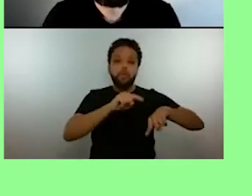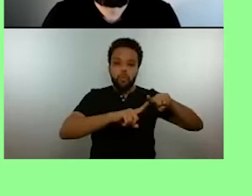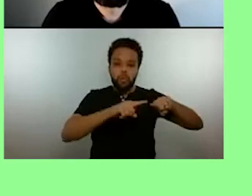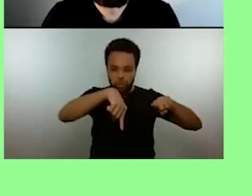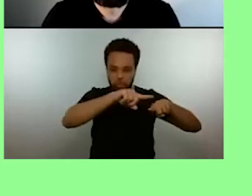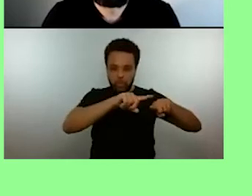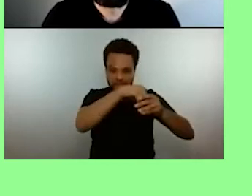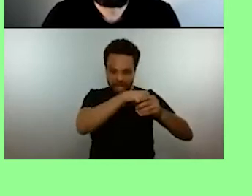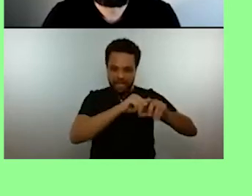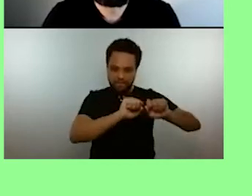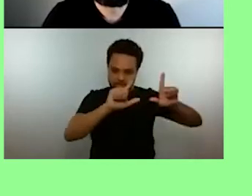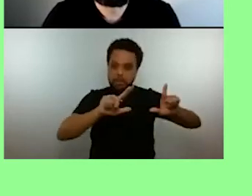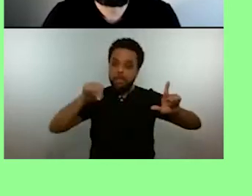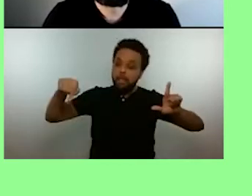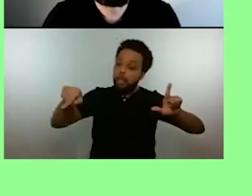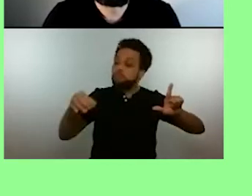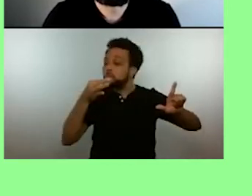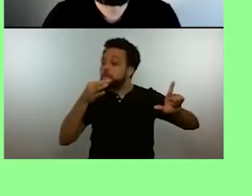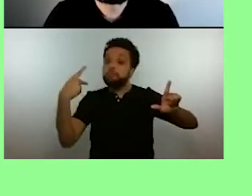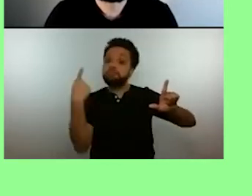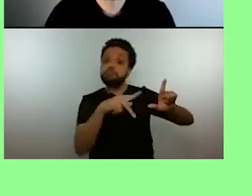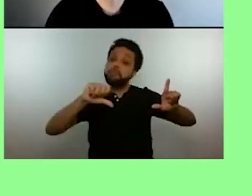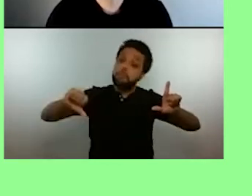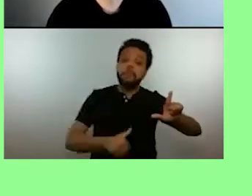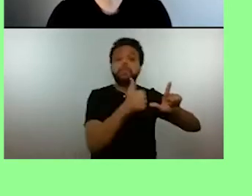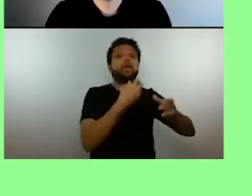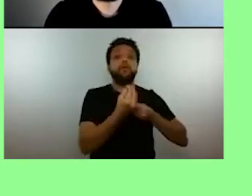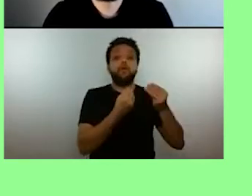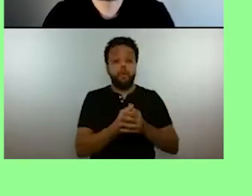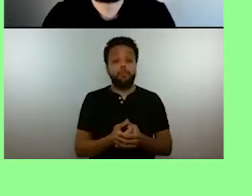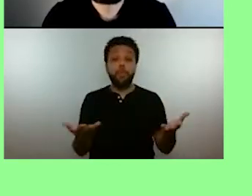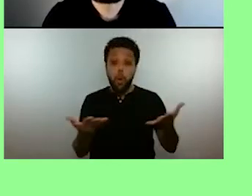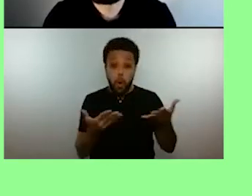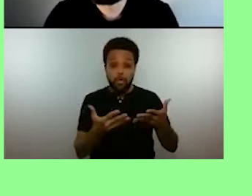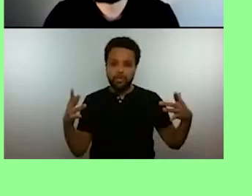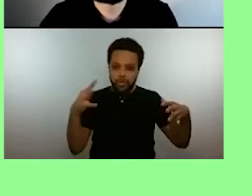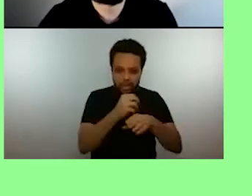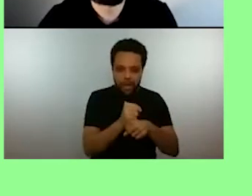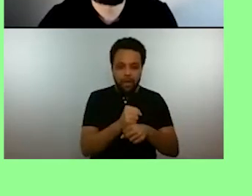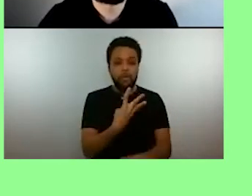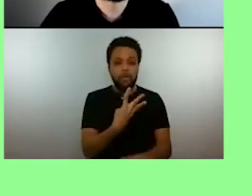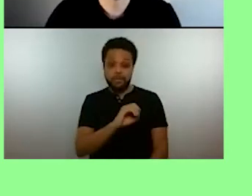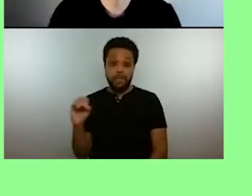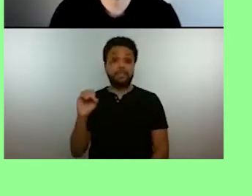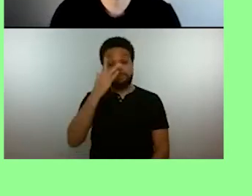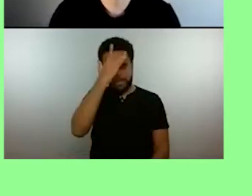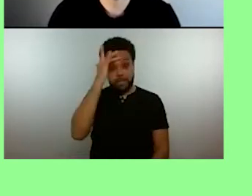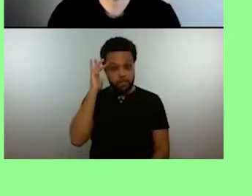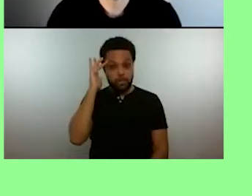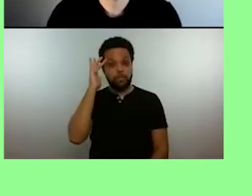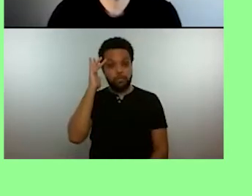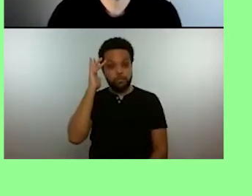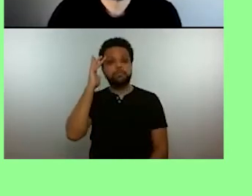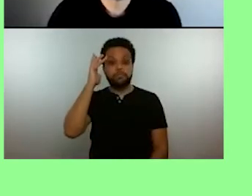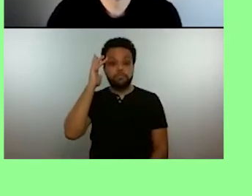não uma lista, mas assim, são mais de 400 pessoas com a gente, né? Dando